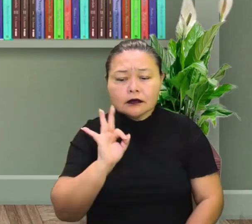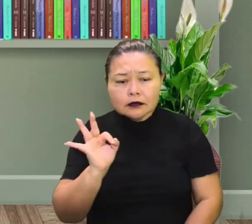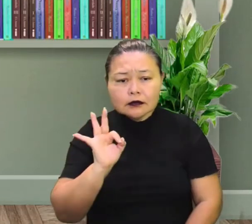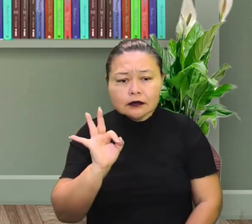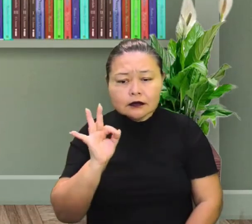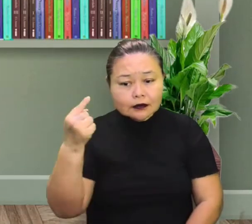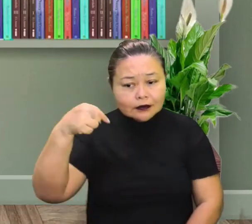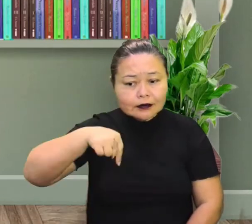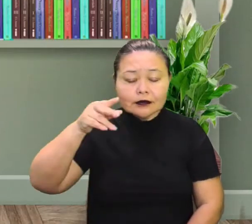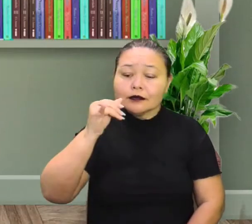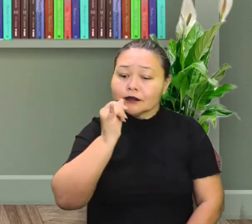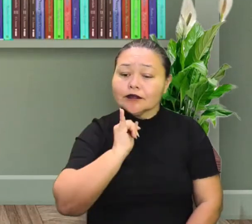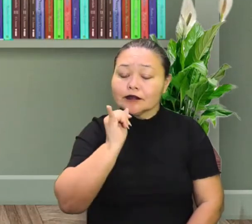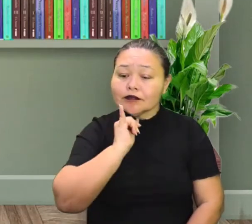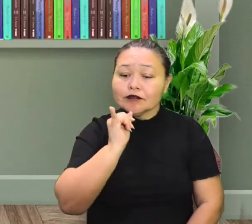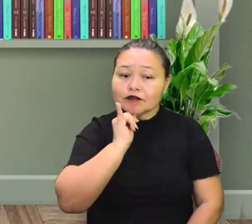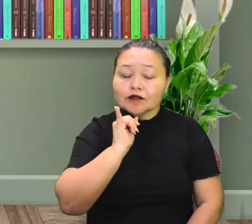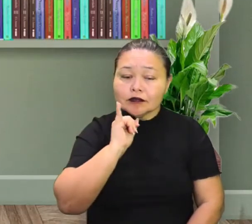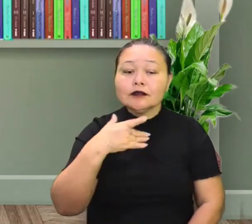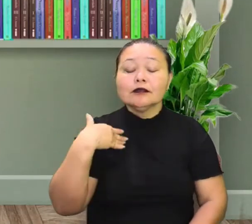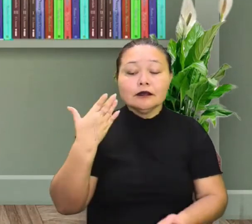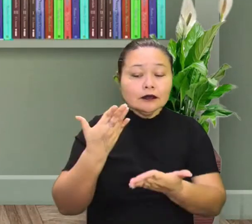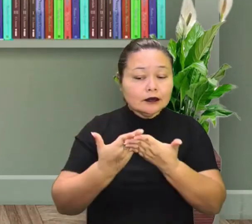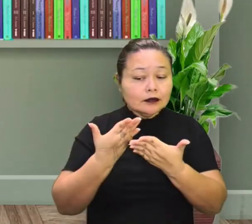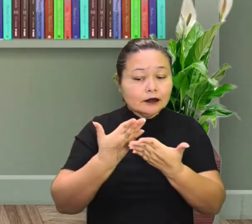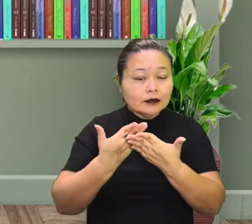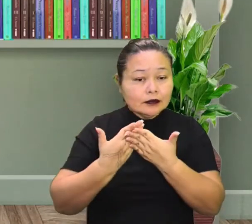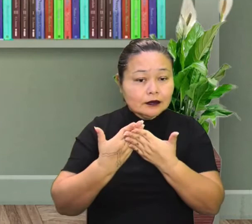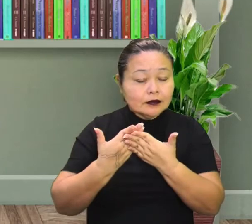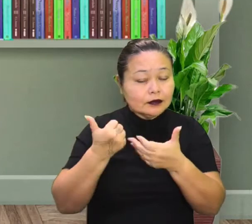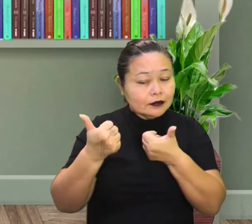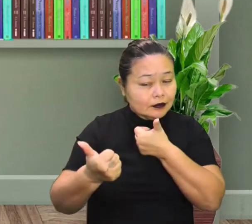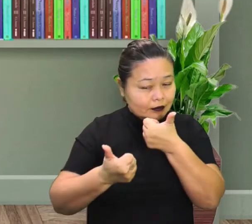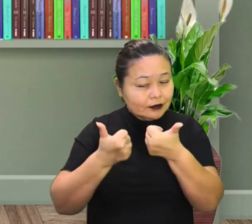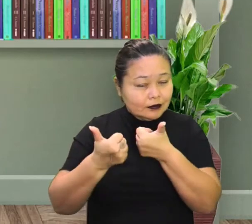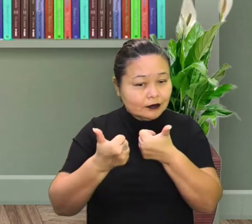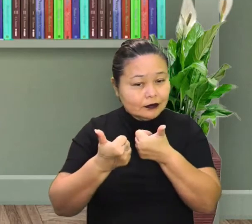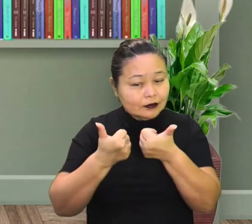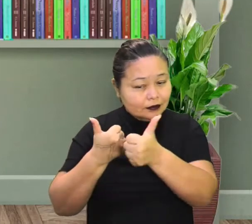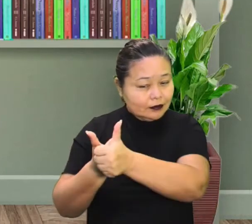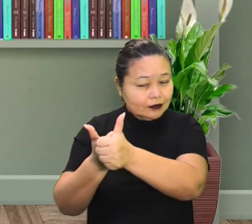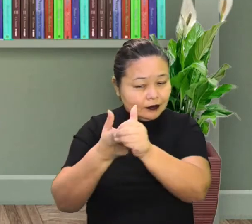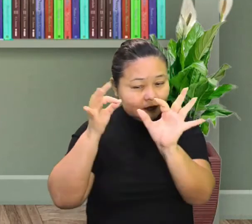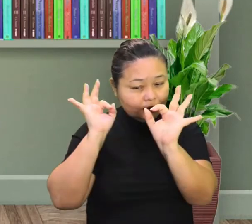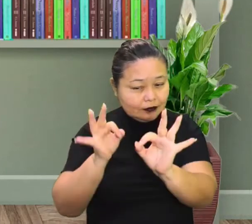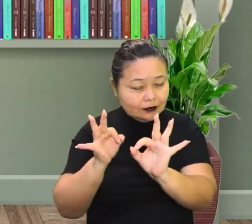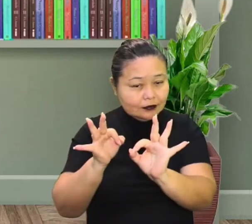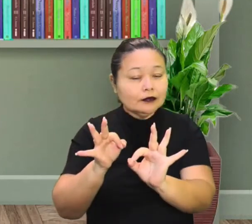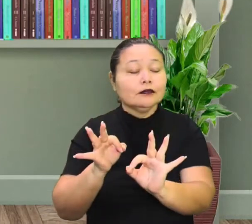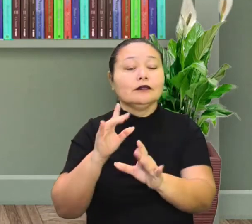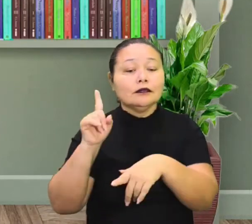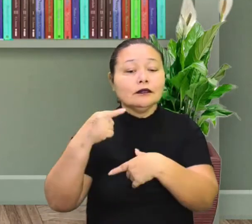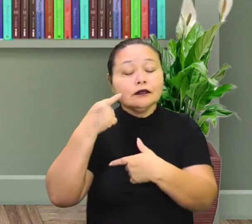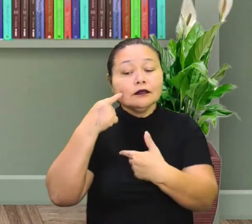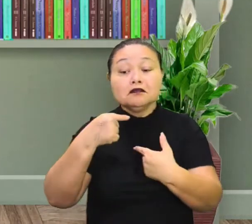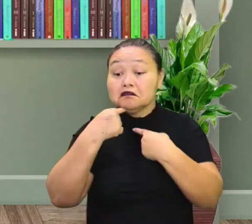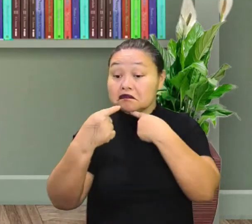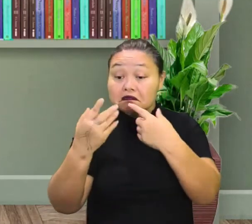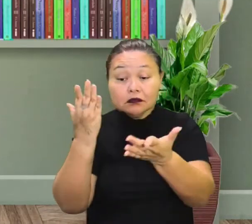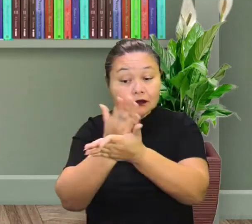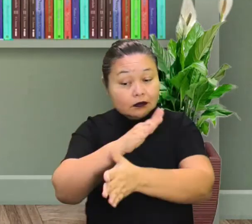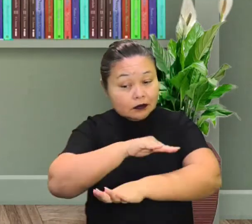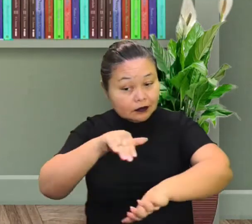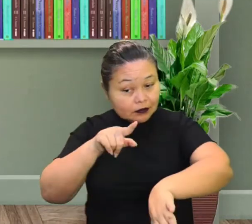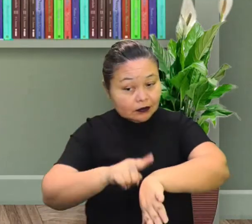compreendi, mas eu vou trazer agora um exemplo, tá? A aula vai deixar para você um recurso bem legal. Acompanhe aí direitinho, que aí você vai tirar todas